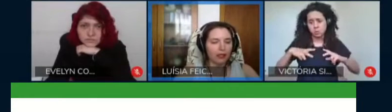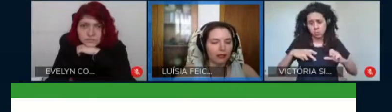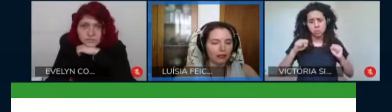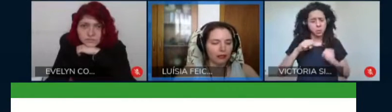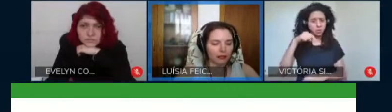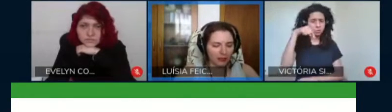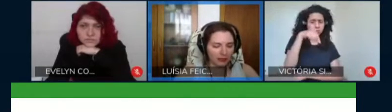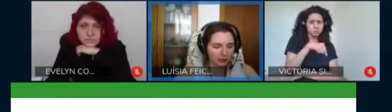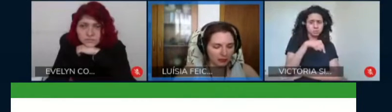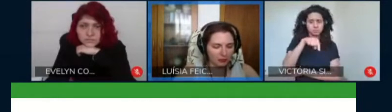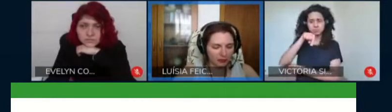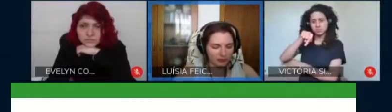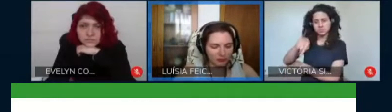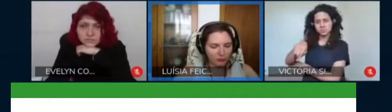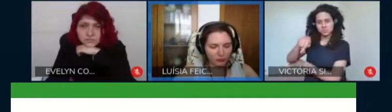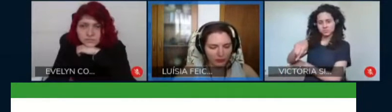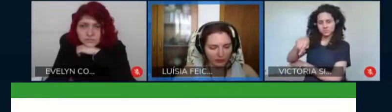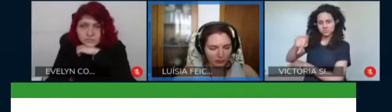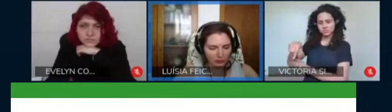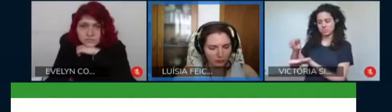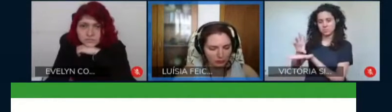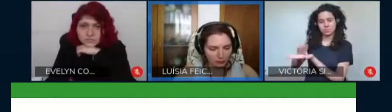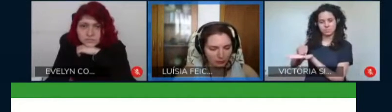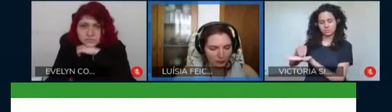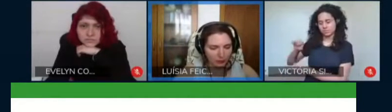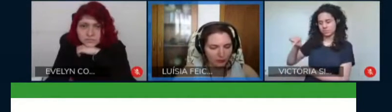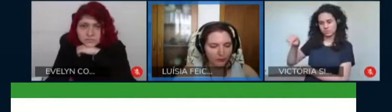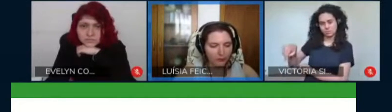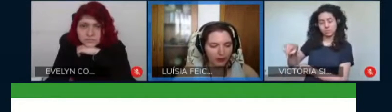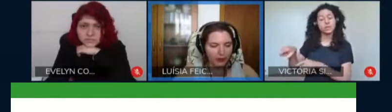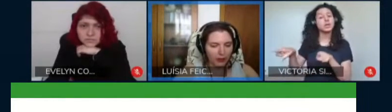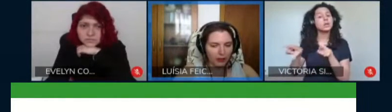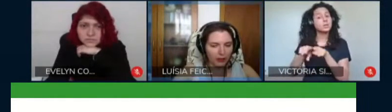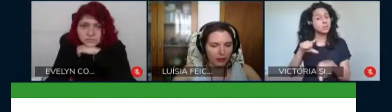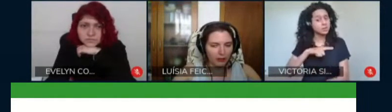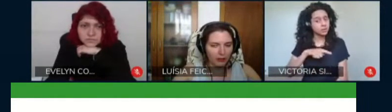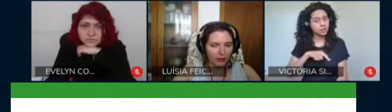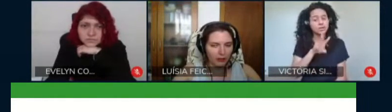baixar. E também está disponível no site do Super 8.